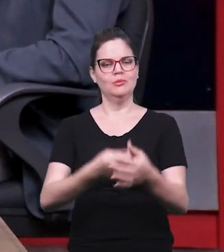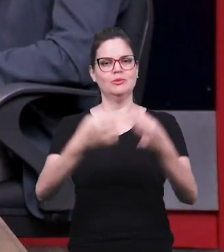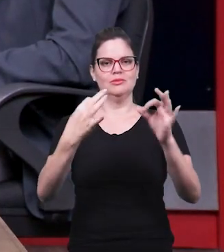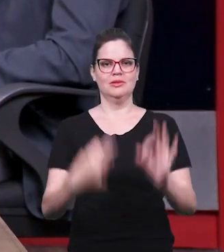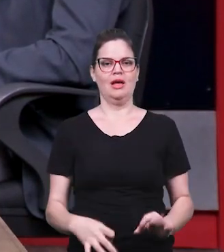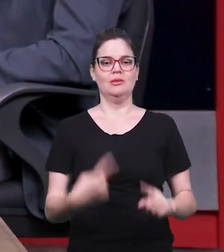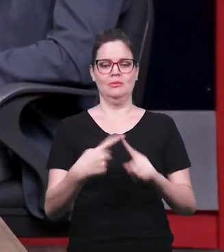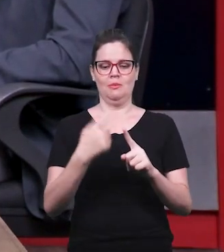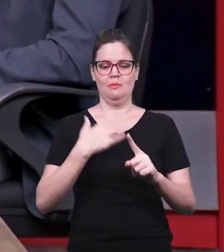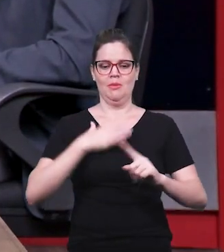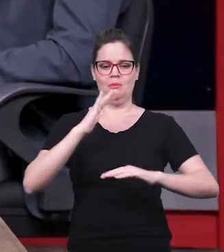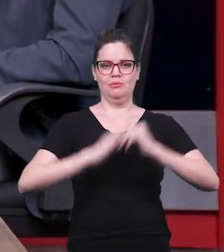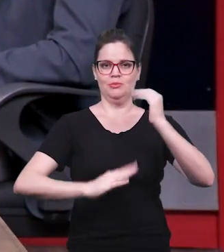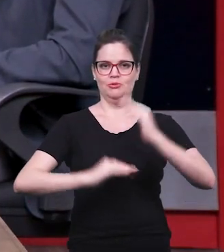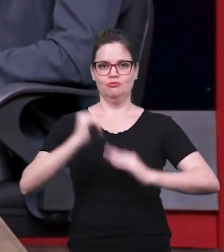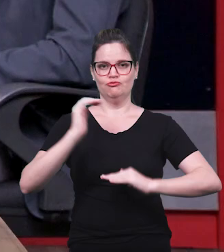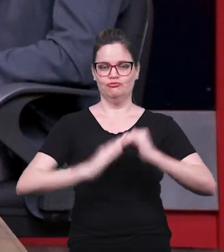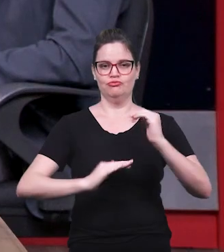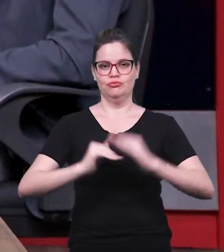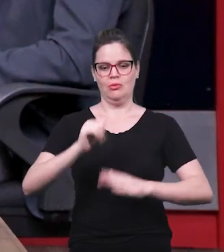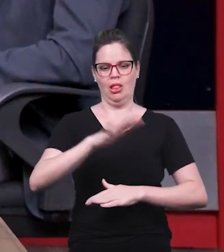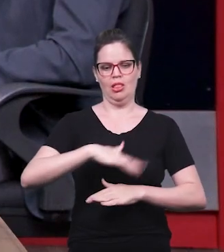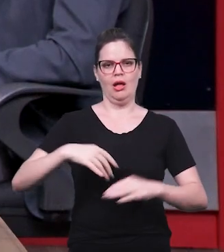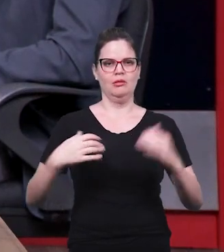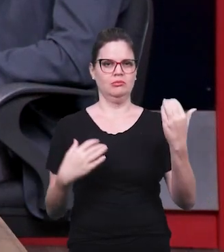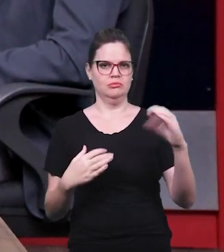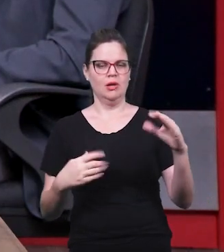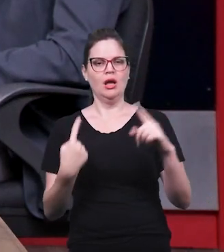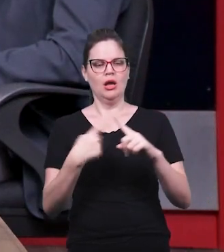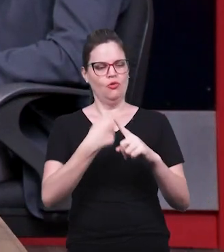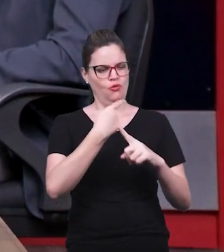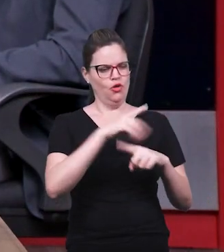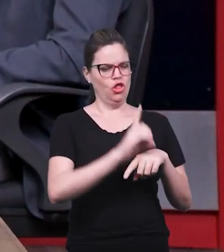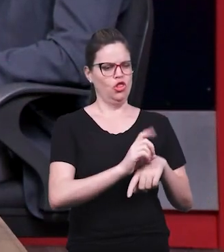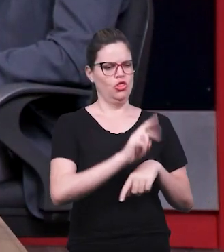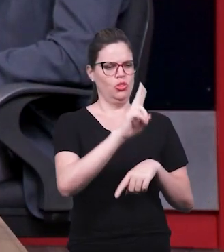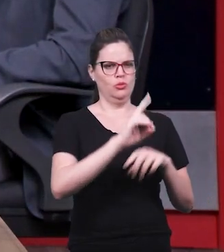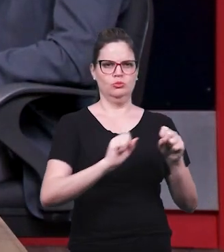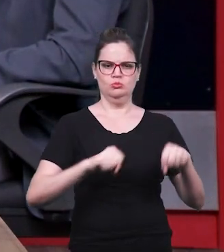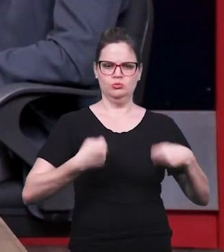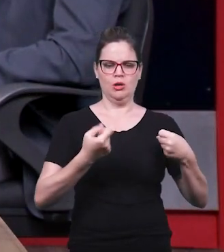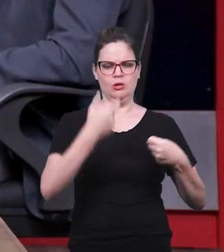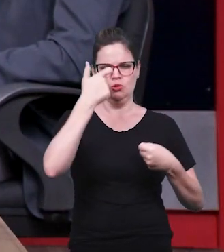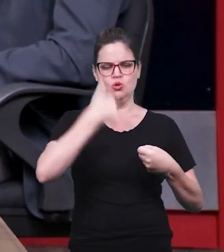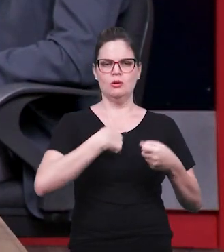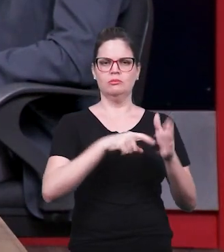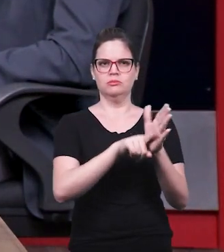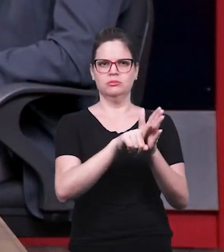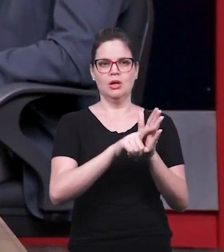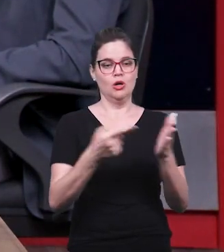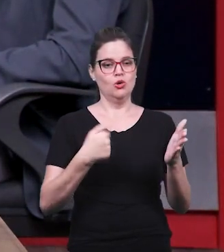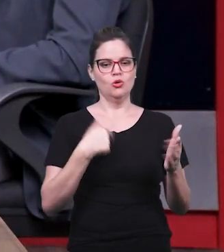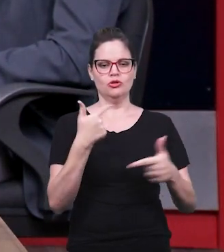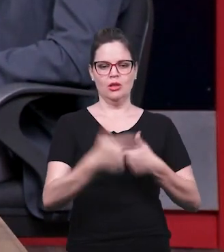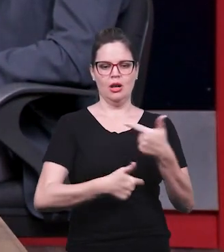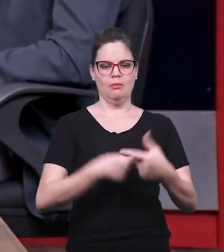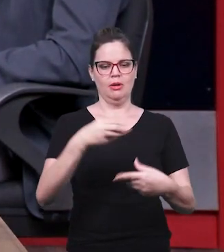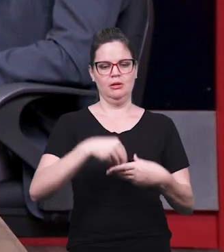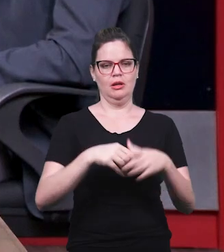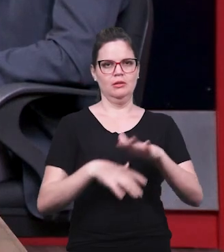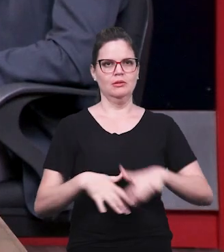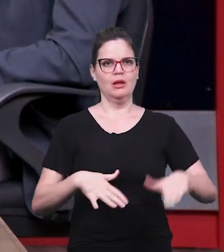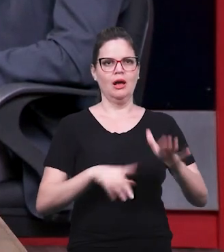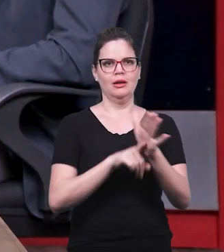carreira profissional, científica, não é? Eu defendi uma tese de doutorado, me tornei um pesquisador, né? E hoje eu trabalho nessa área